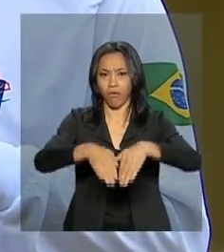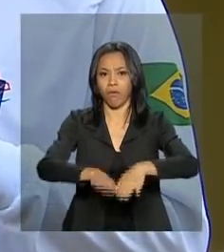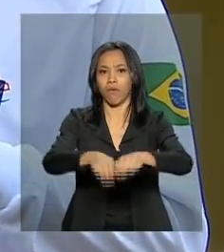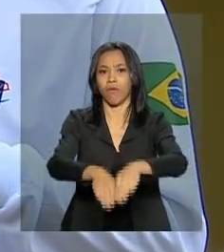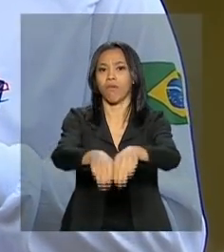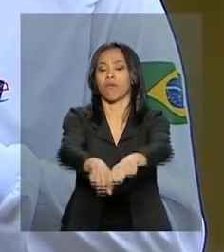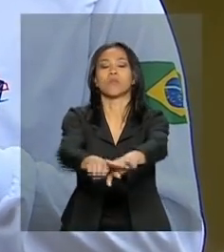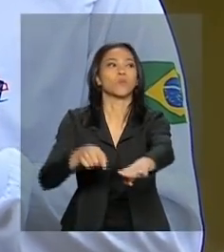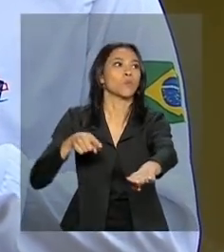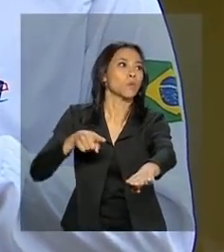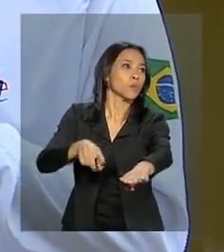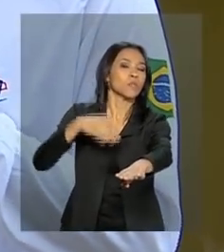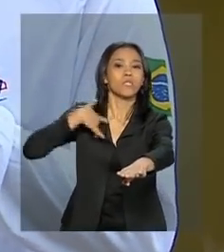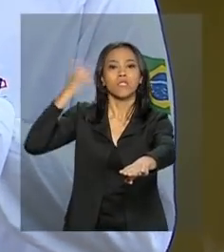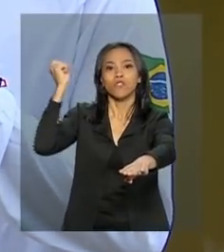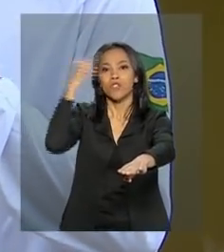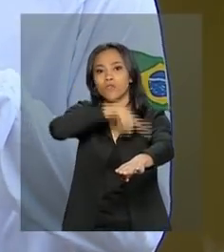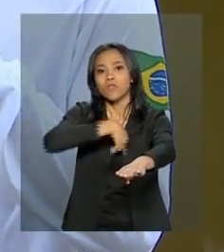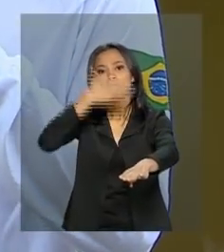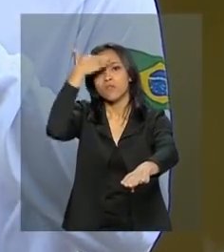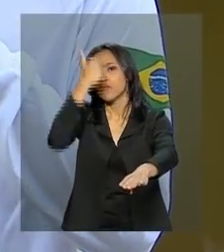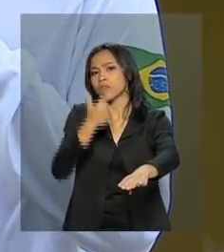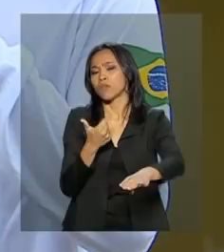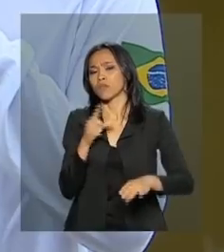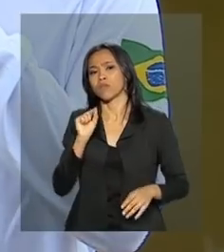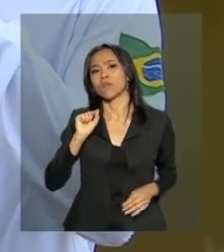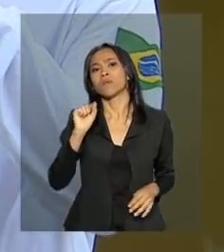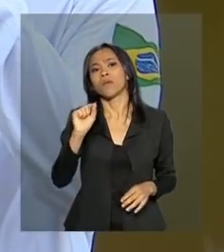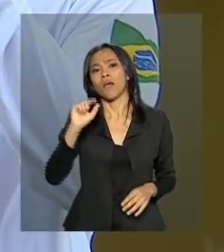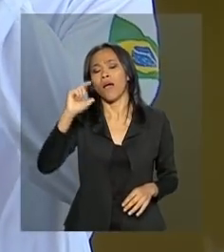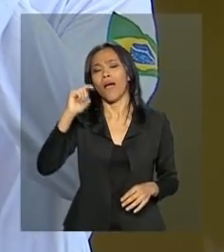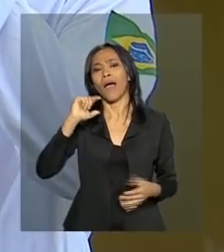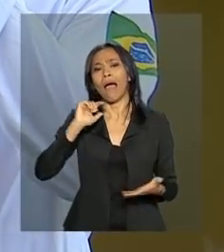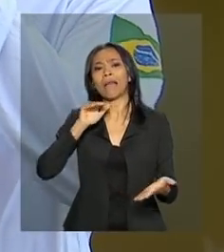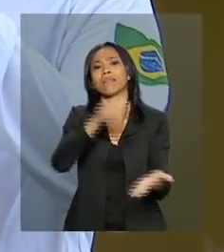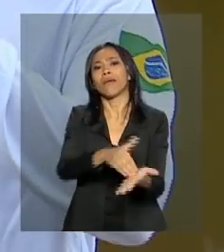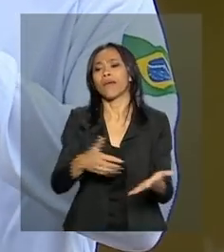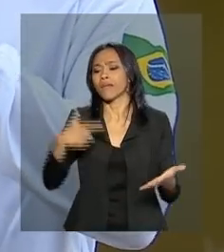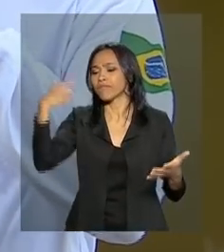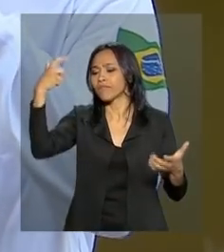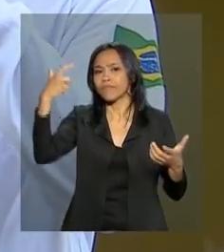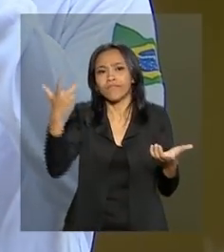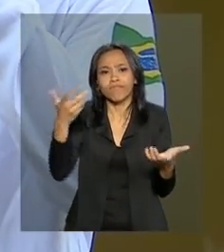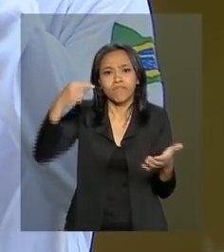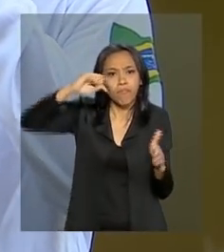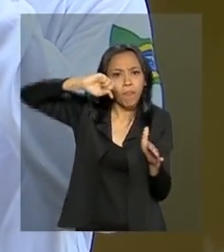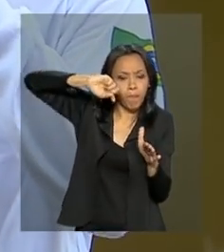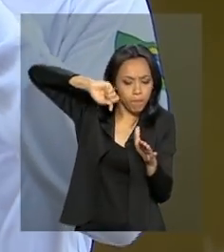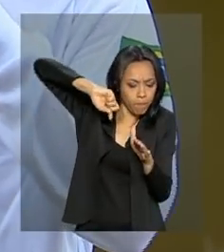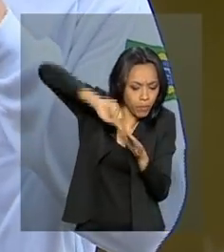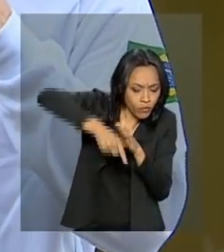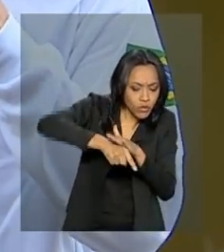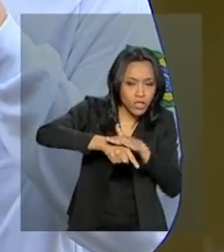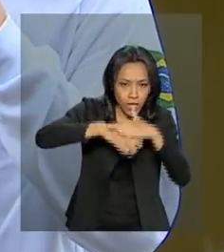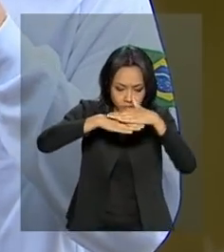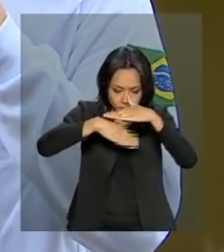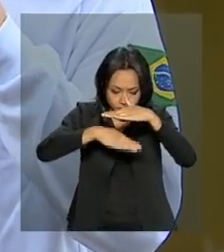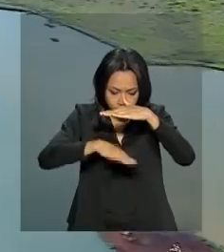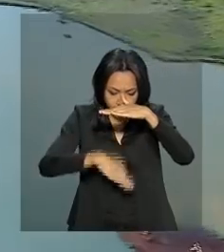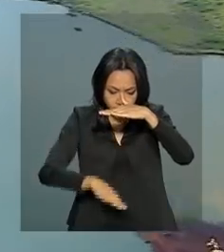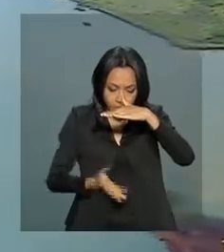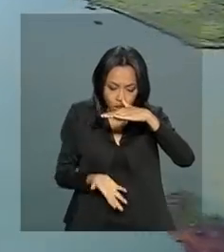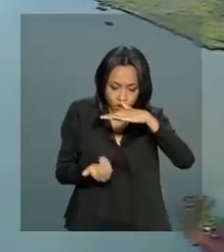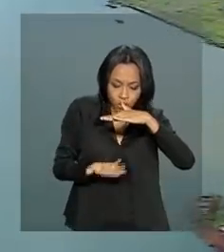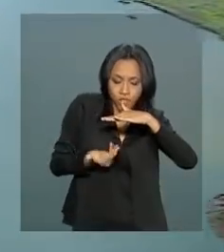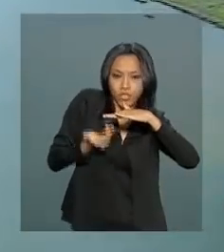tem uma dificuldade muito grande de saber até qual camada, né, até qual profundidade o rejeito deve ser retirado.